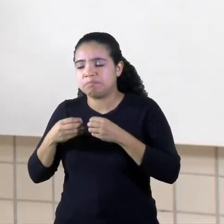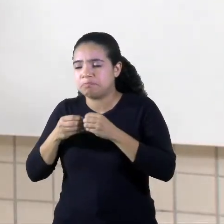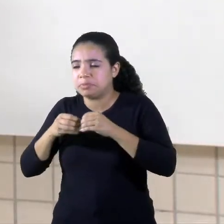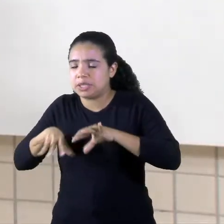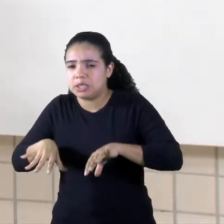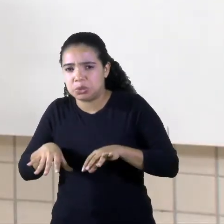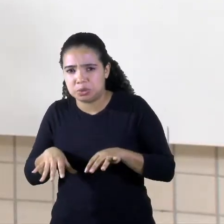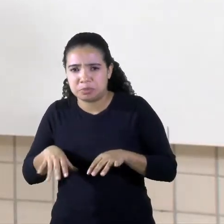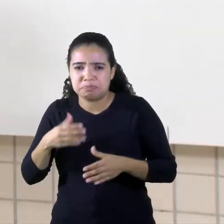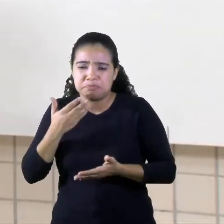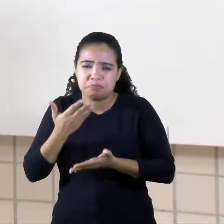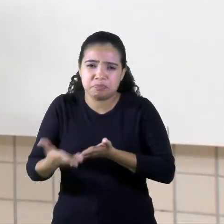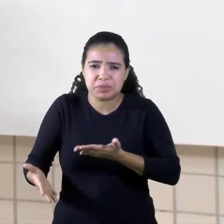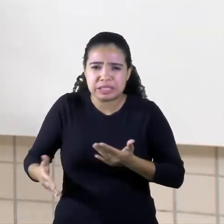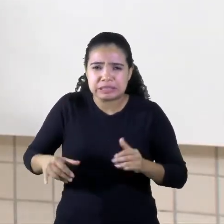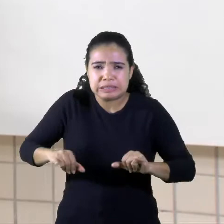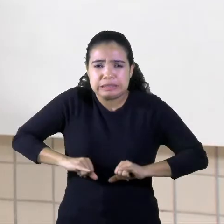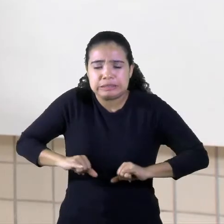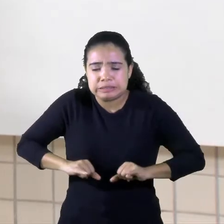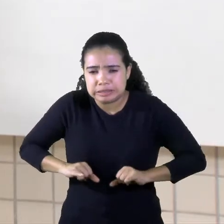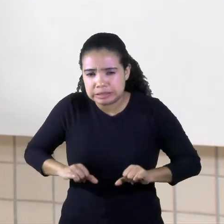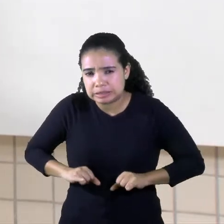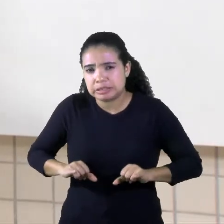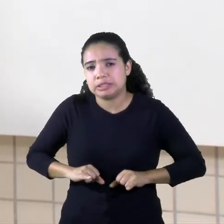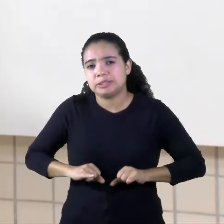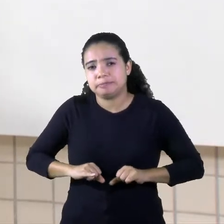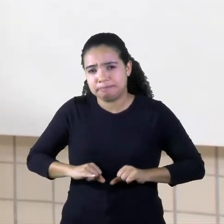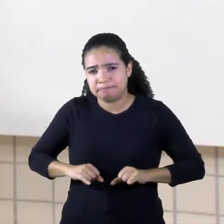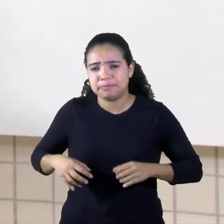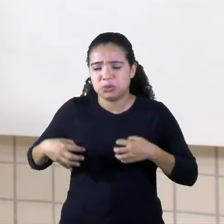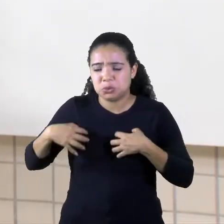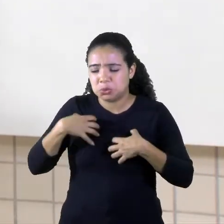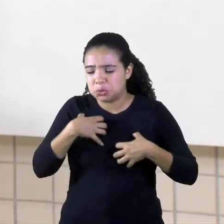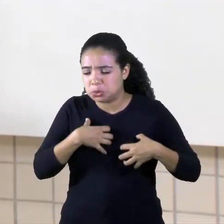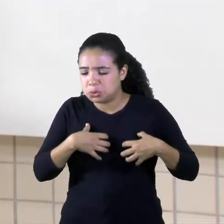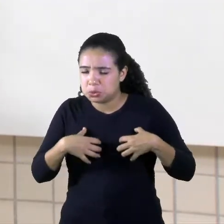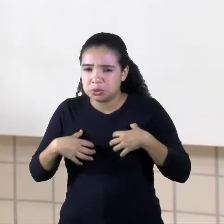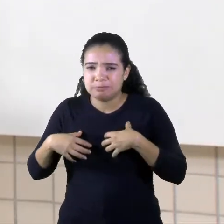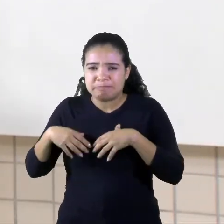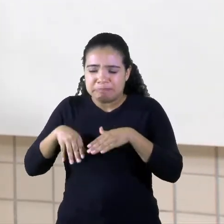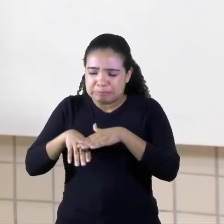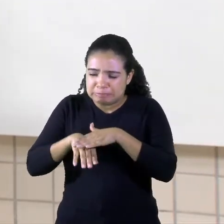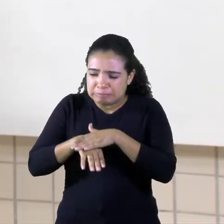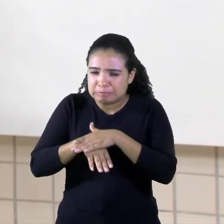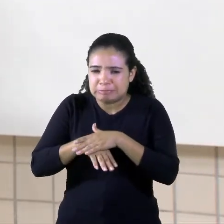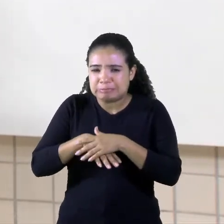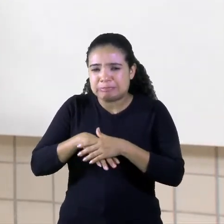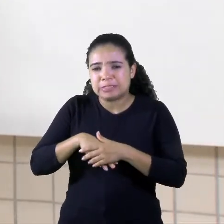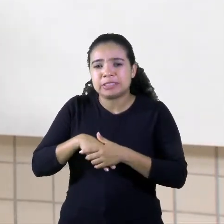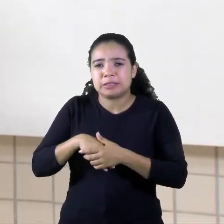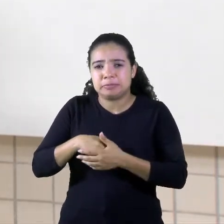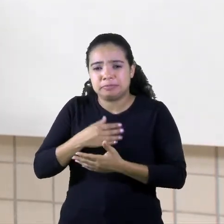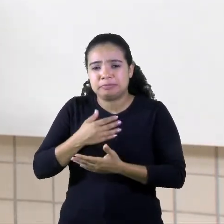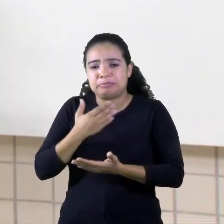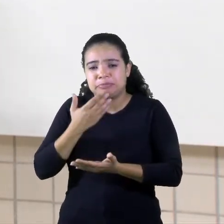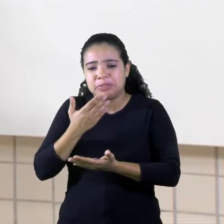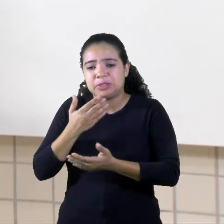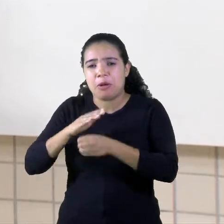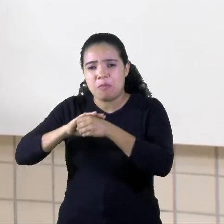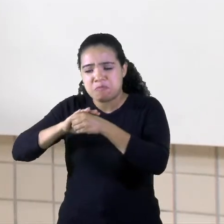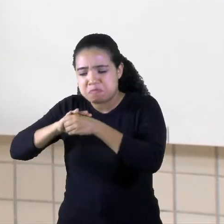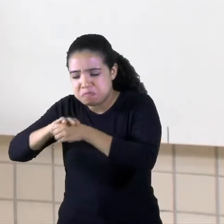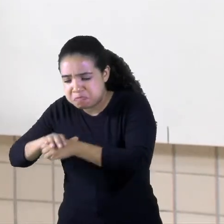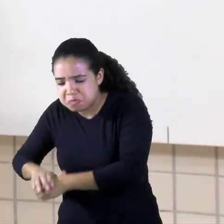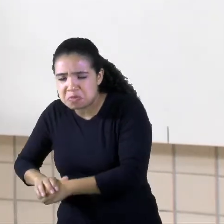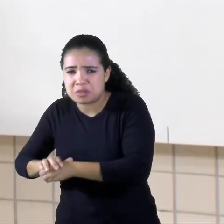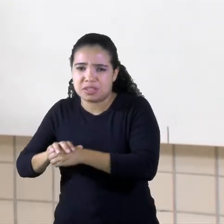de aquele povo assim sofrido, estava com um sentimento de humilhado. E realmente o Tratado de Versalhes tinha a intenção